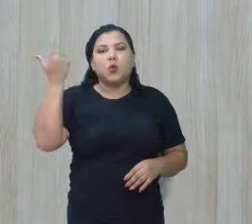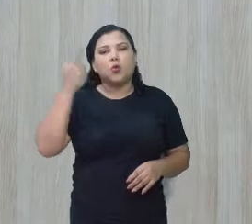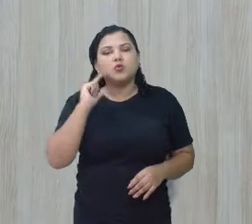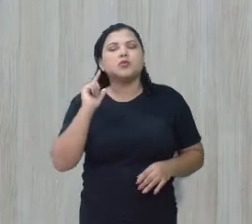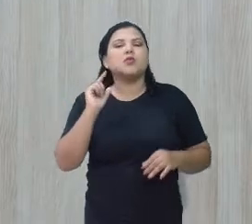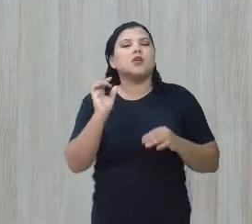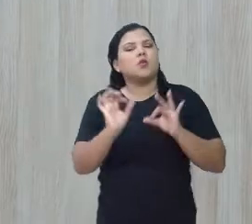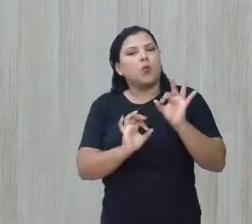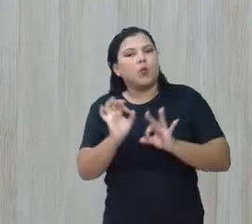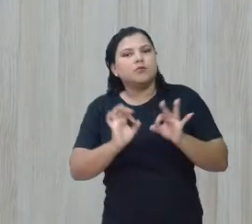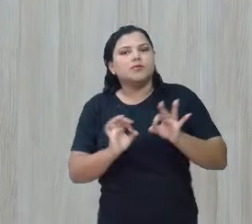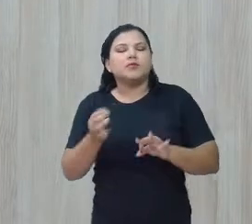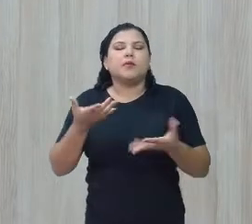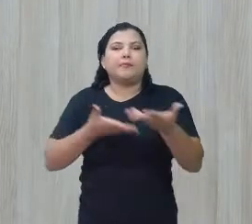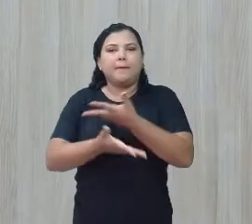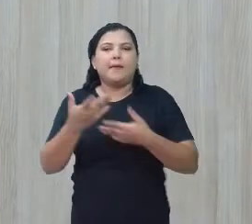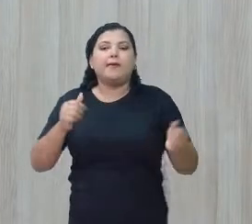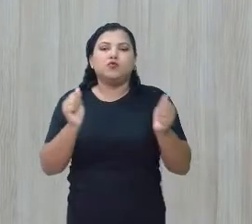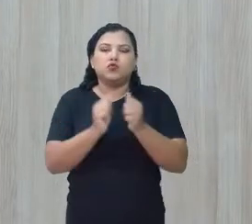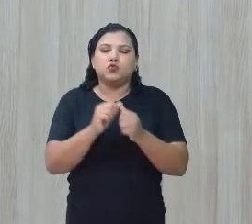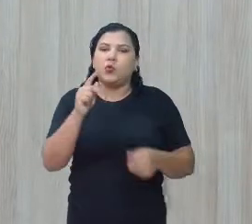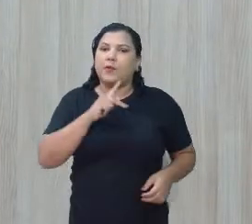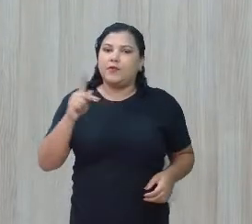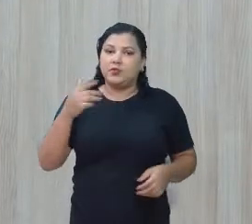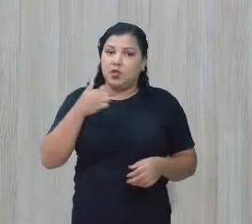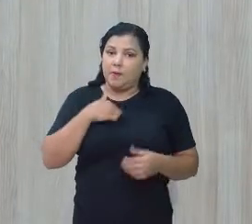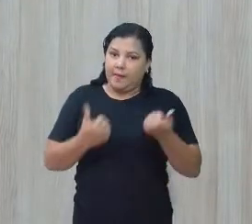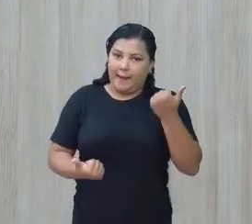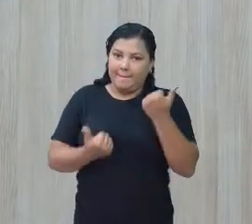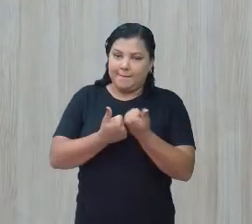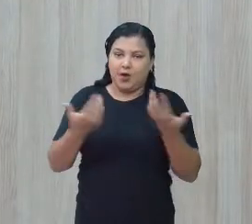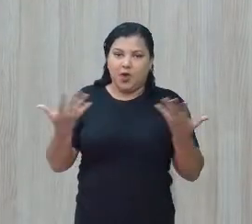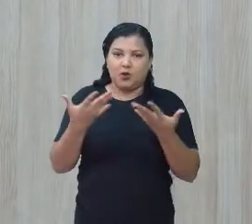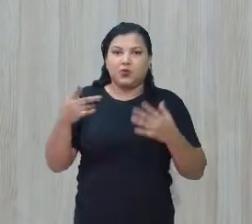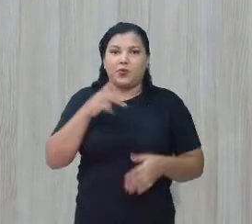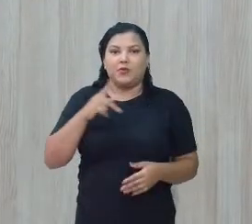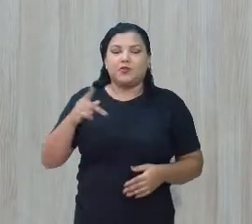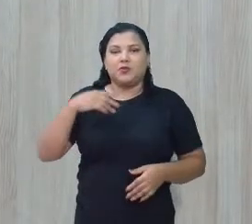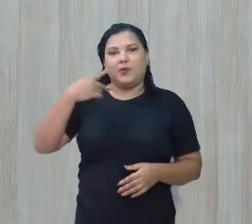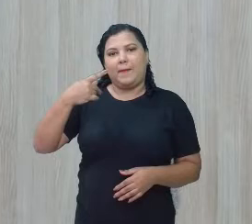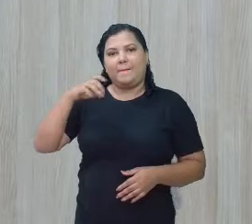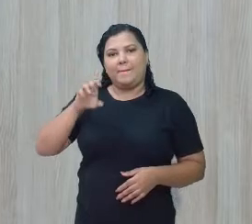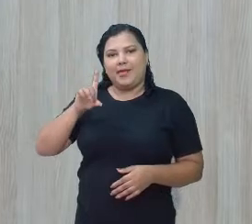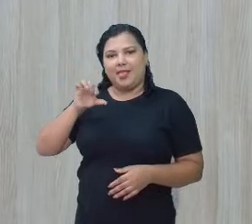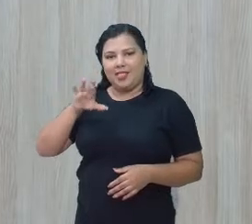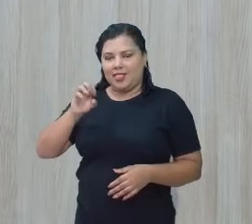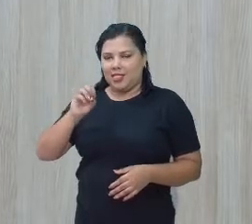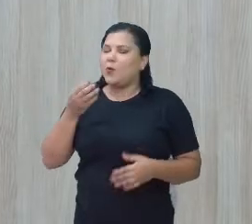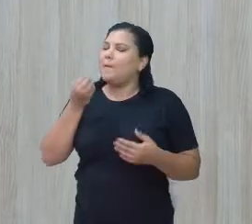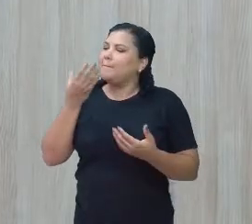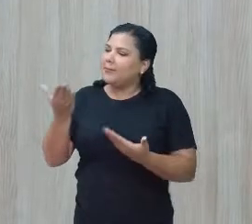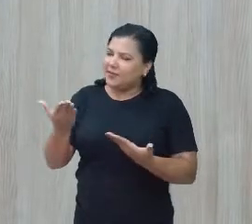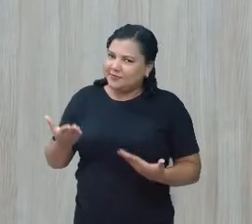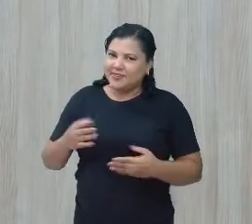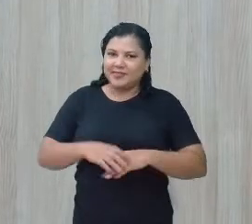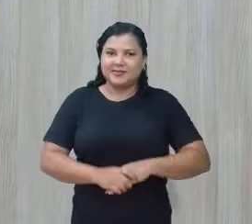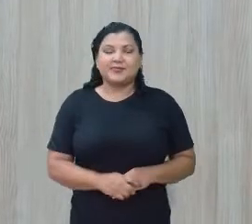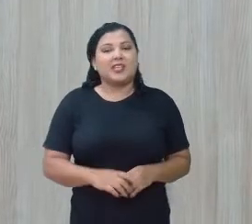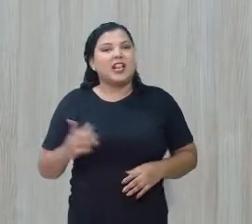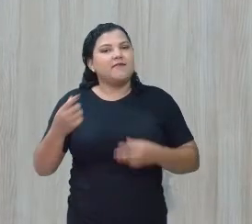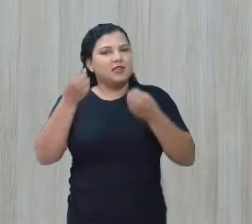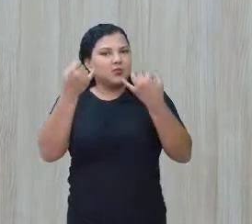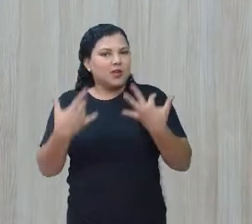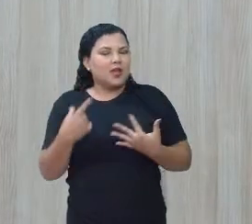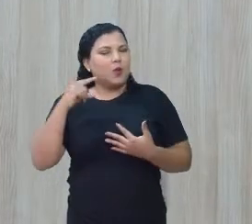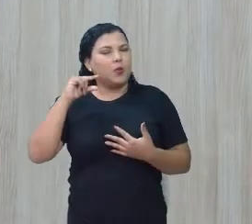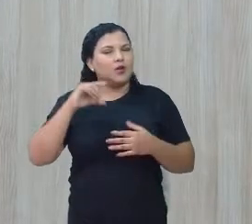essa interatividade junto com um professor que hoje me apoia aqui, né? Hoje é o professor Pedro. Seja bem-vindo, professor, e aí ele vai falar um pouquinho